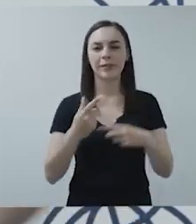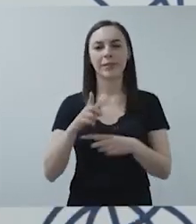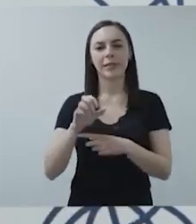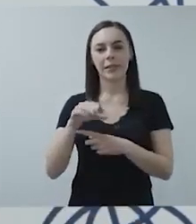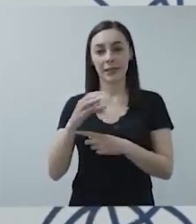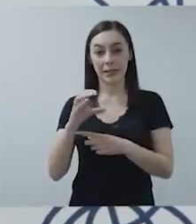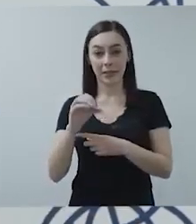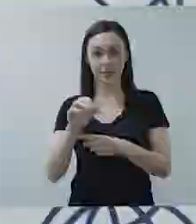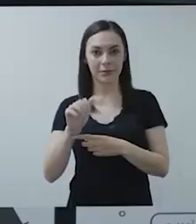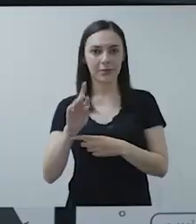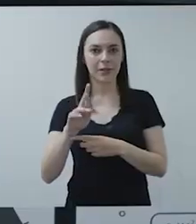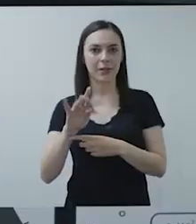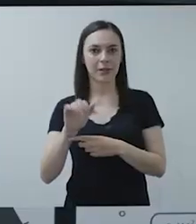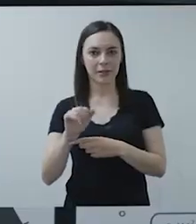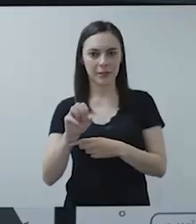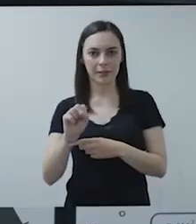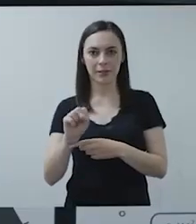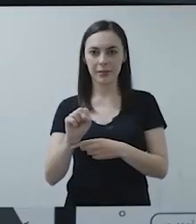atrás,